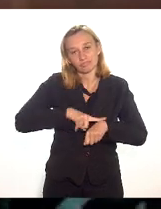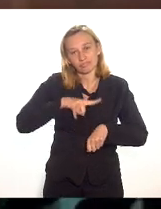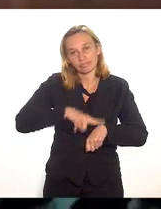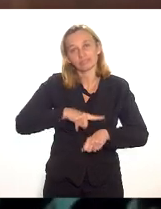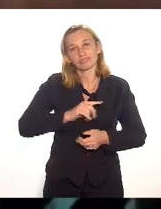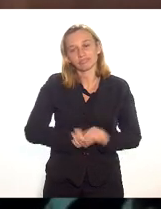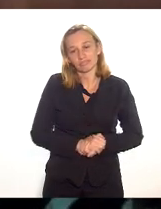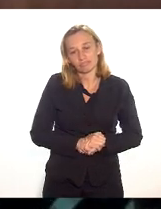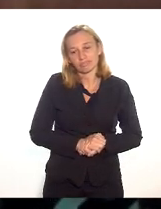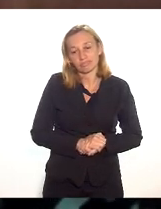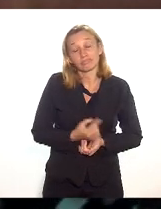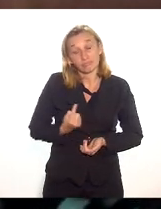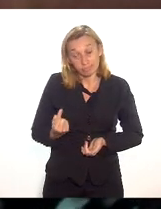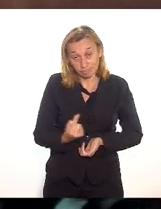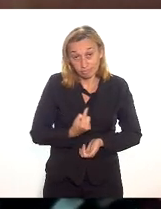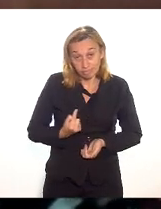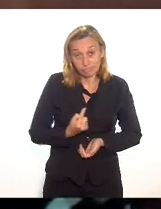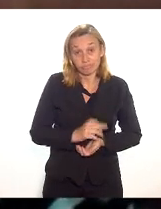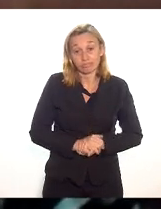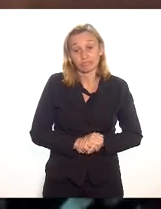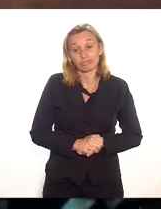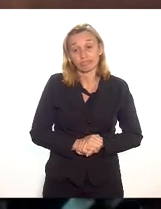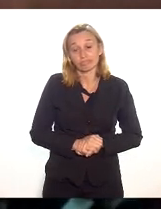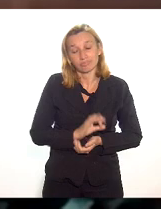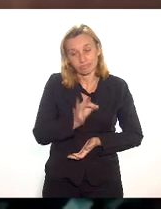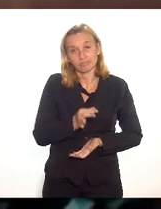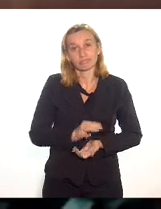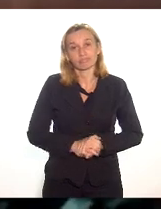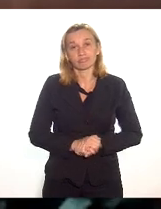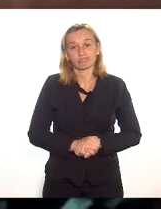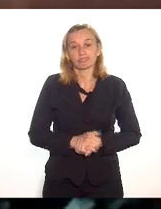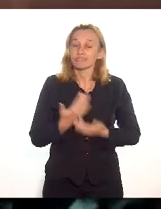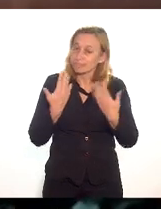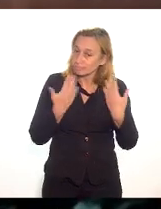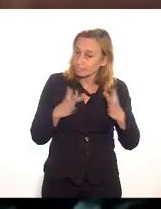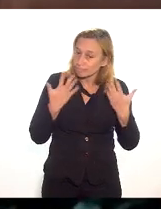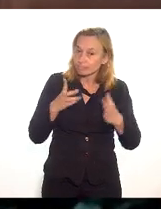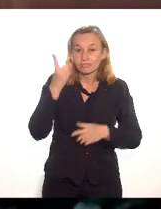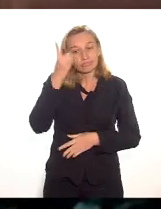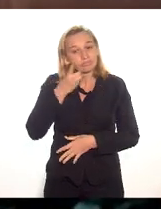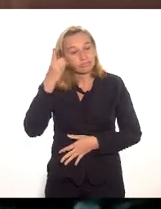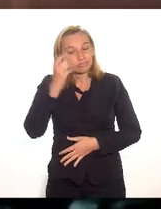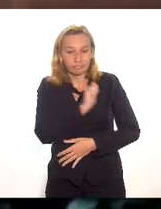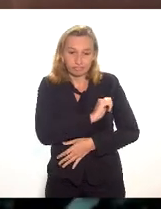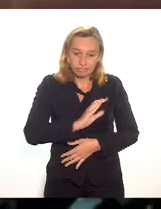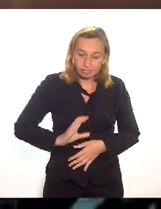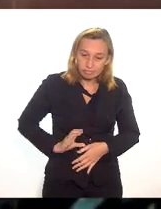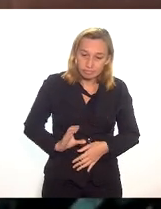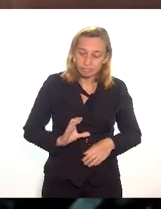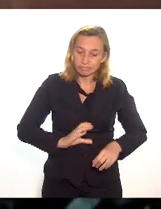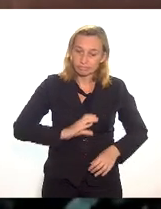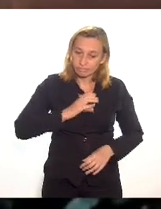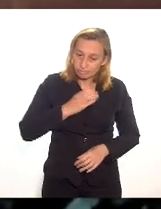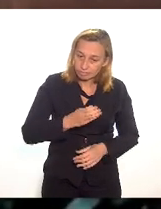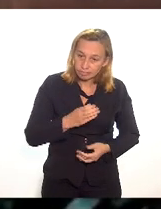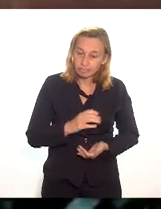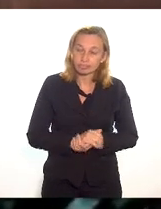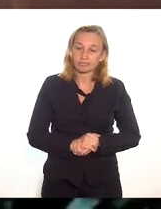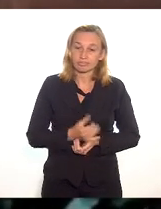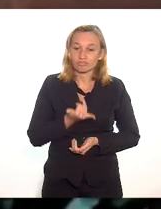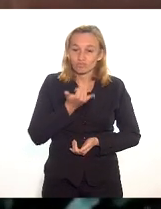fazer e o que para nós aqui era o certo. Parabéns ao deputado André Ciliano pela coragem também de se